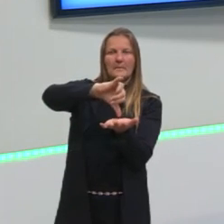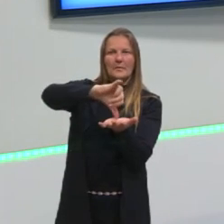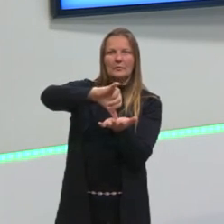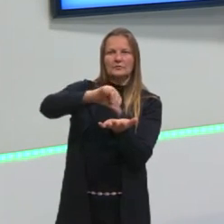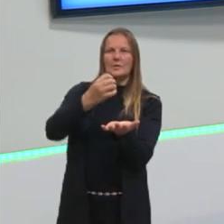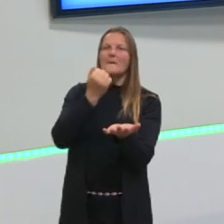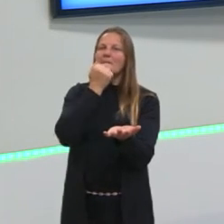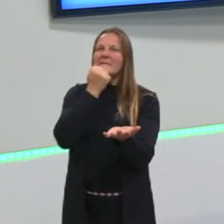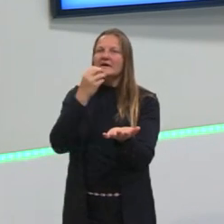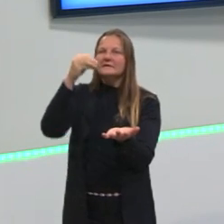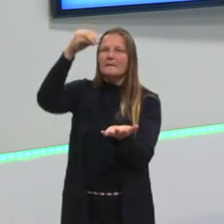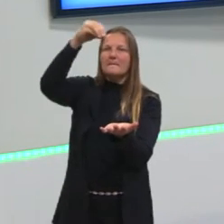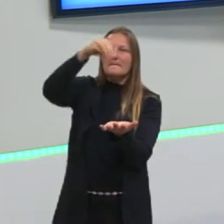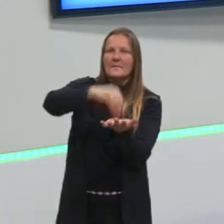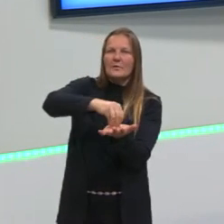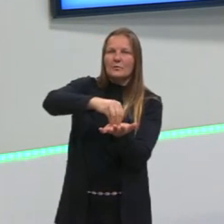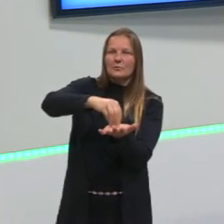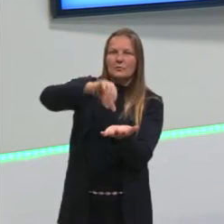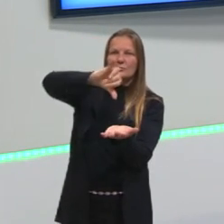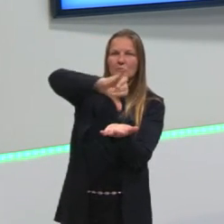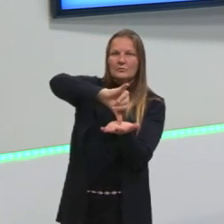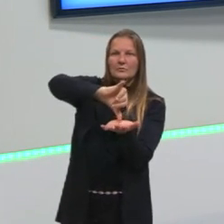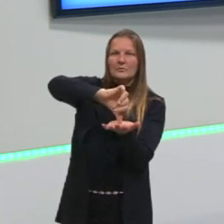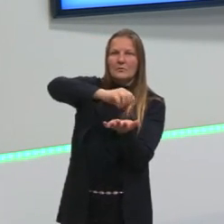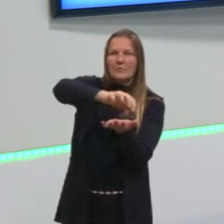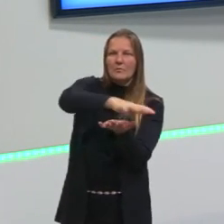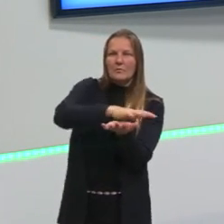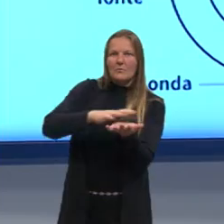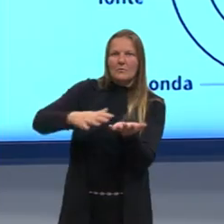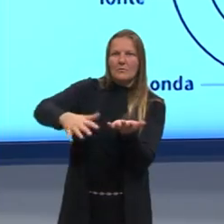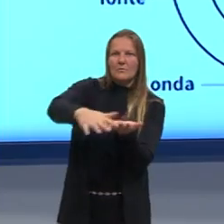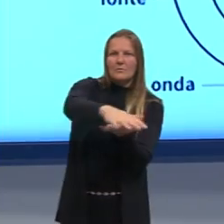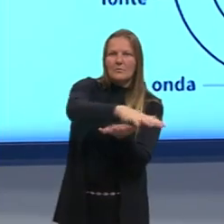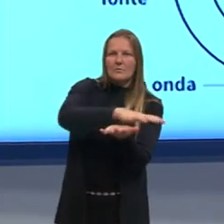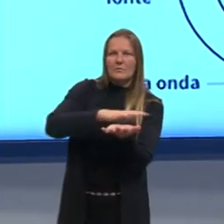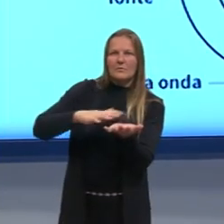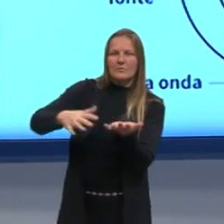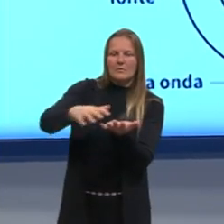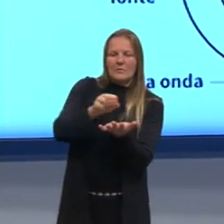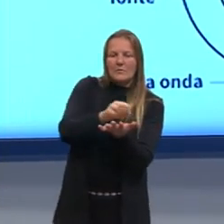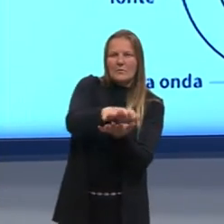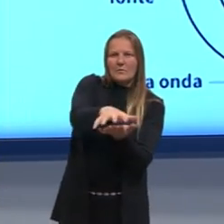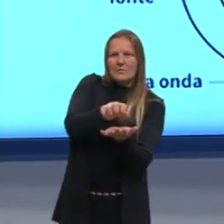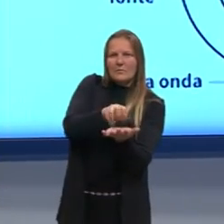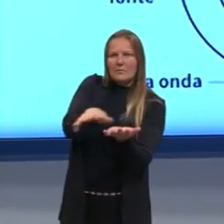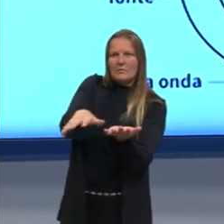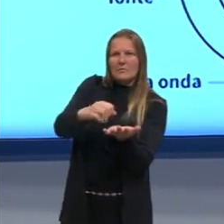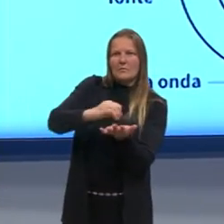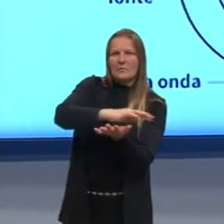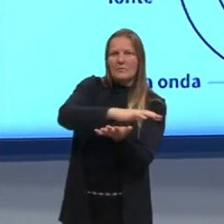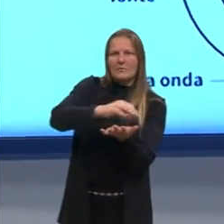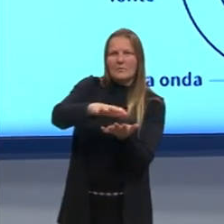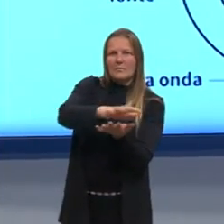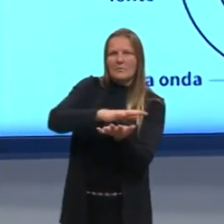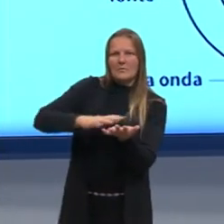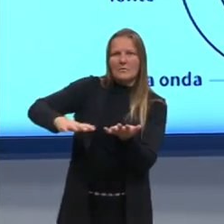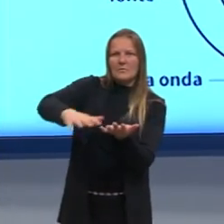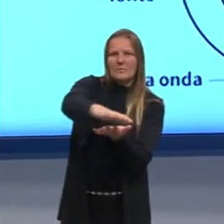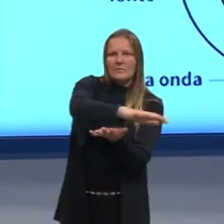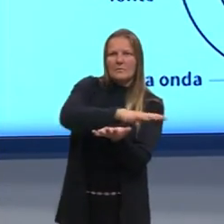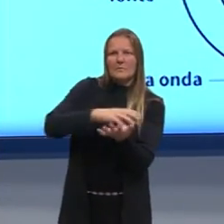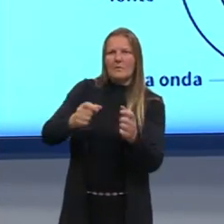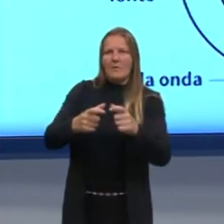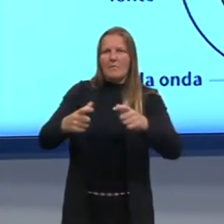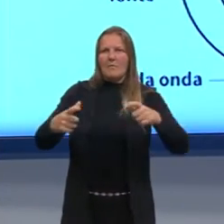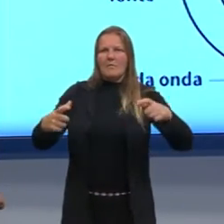fonte, e ao redor, então, a gente faz várias frentes de onda, né? Ela pode ser infinitas, aqui a gente poderia ter